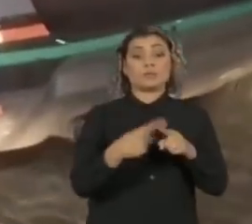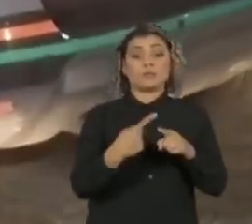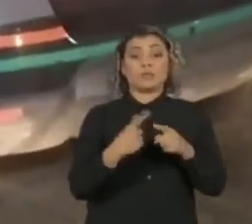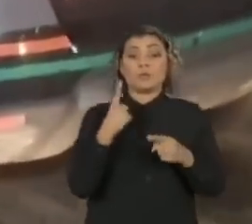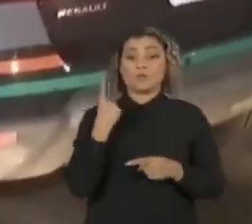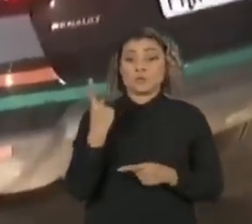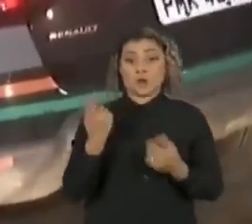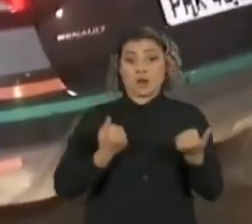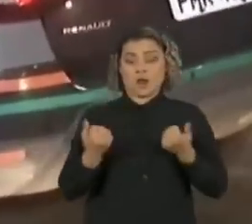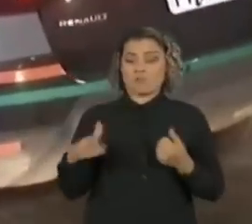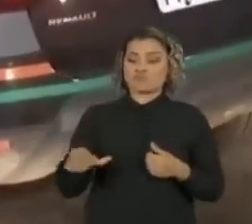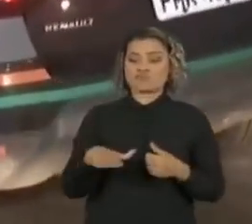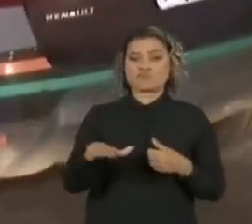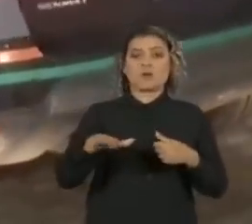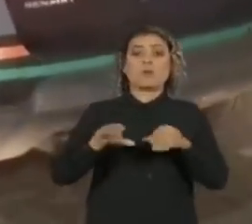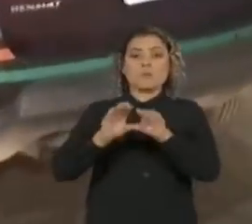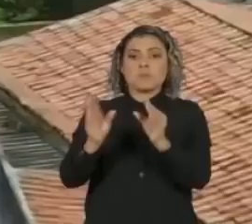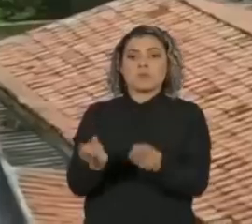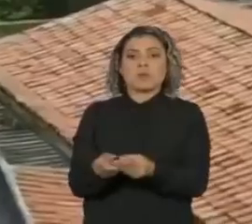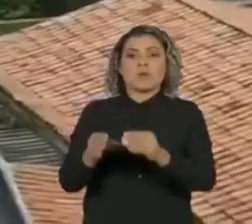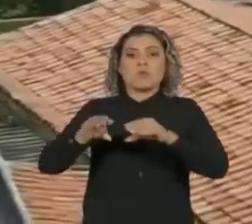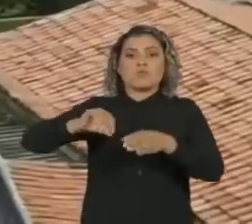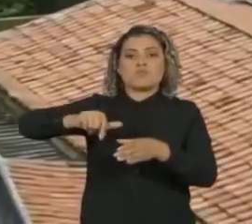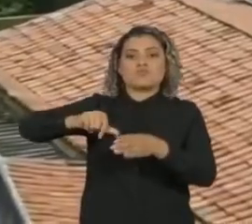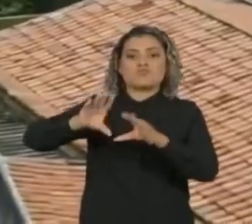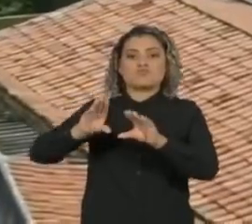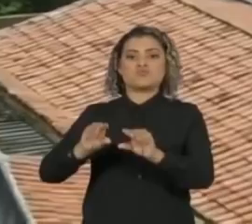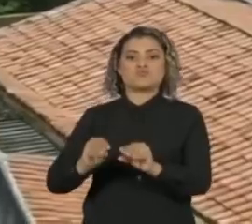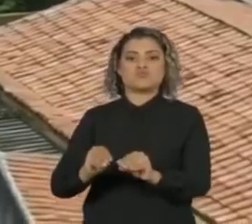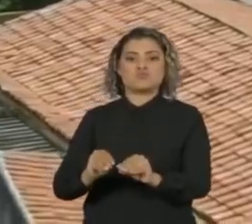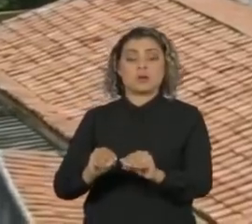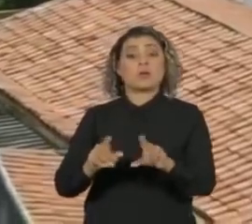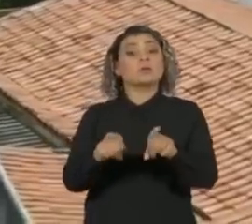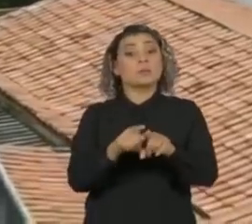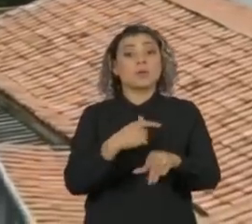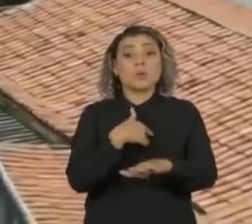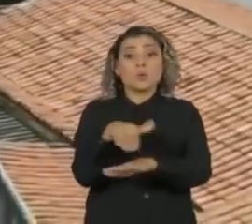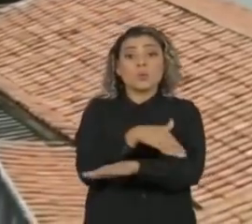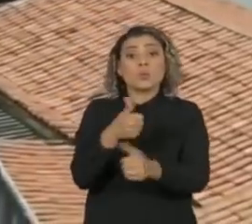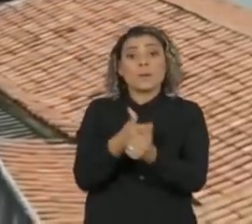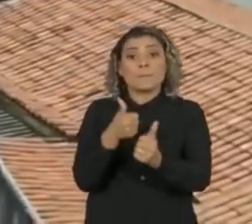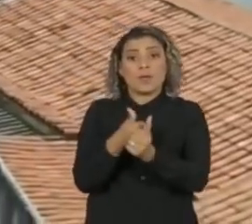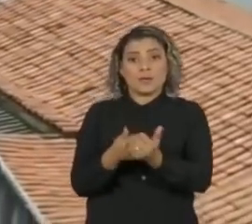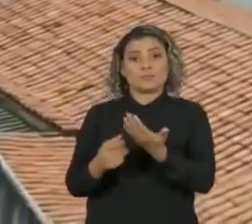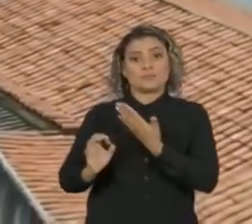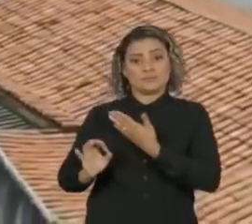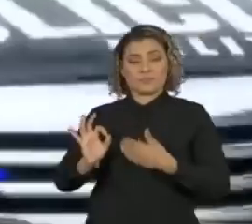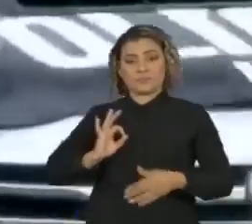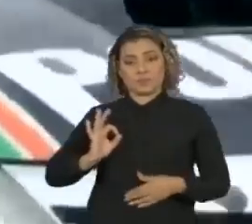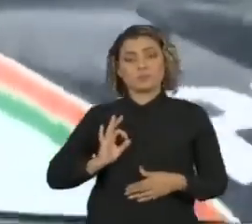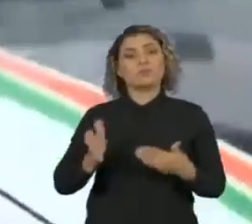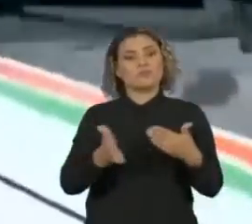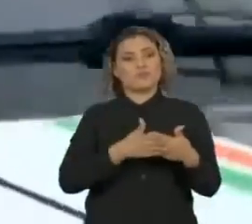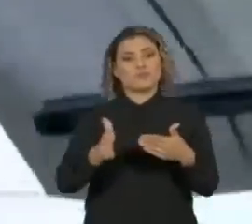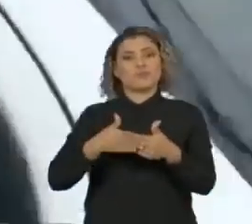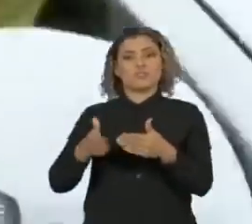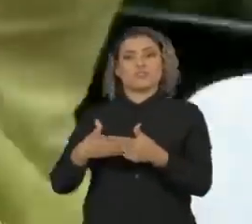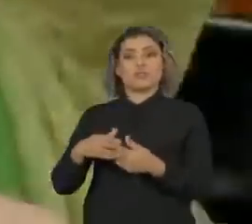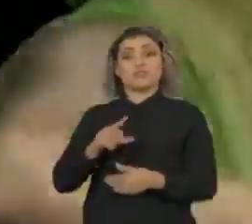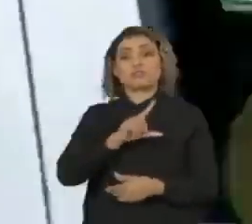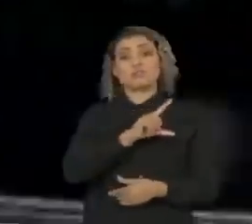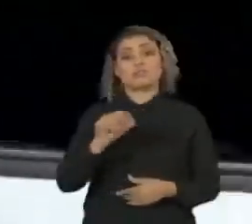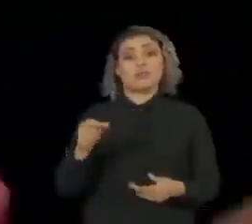carro da PM para esvaziar pneus. Ruas próximas a um dos batalhões foram fechadas com pelo menos